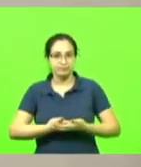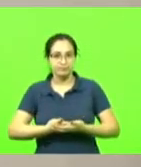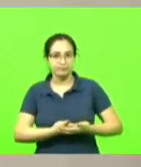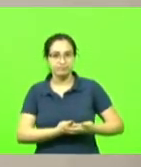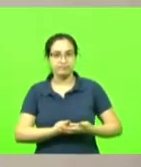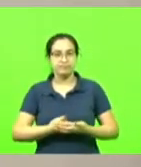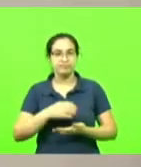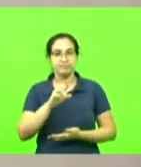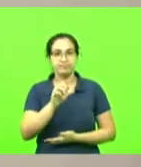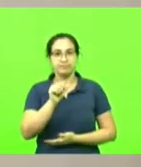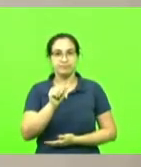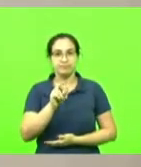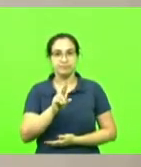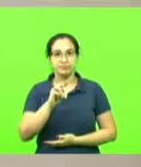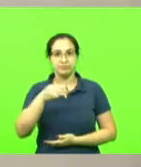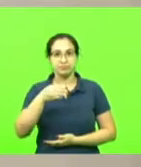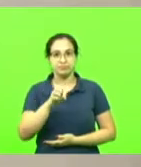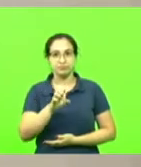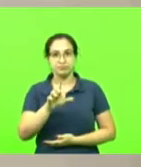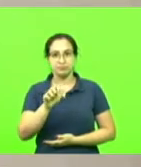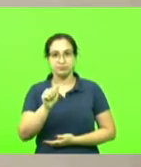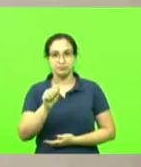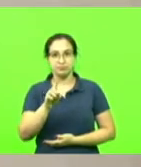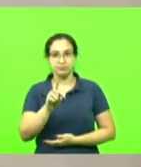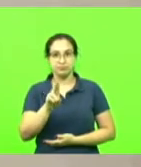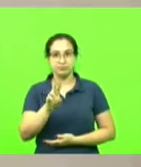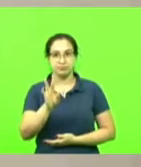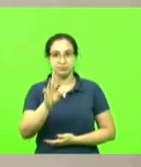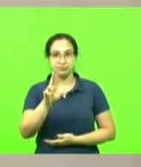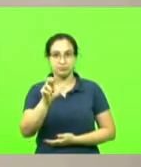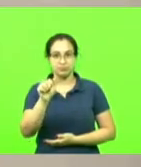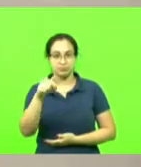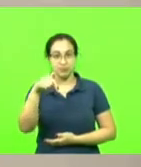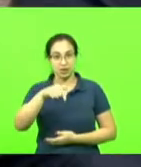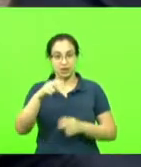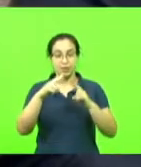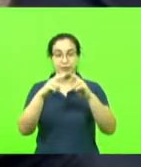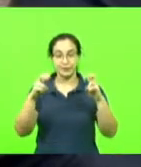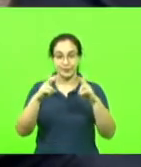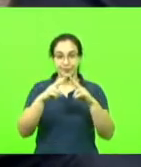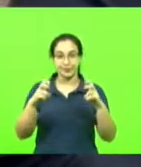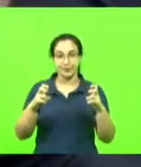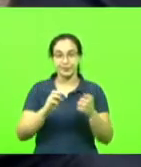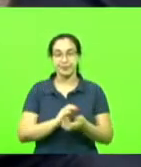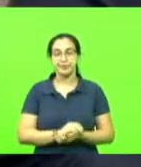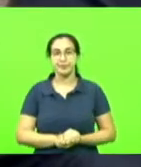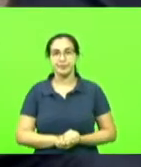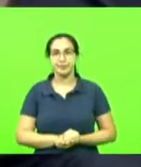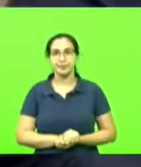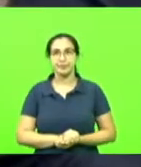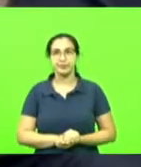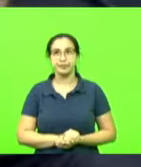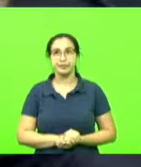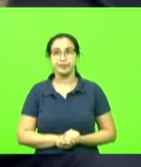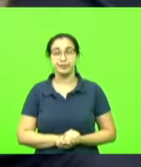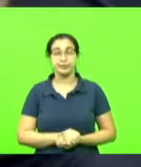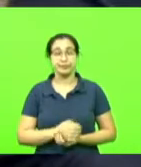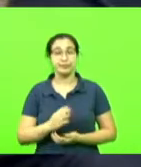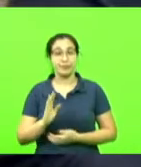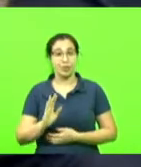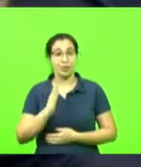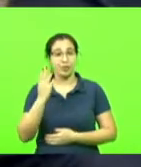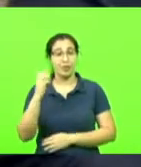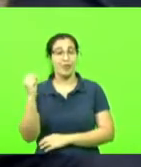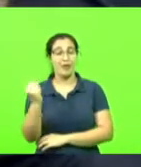Carmela Dutra, em Florianópolis. Em discussão. Presidente. Pois não, deputado Bruno Souza. Esse é um caso muito grave